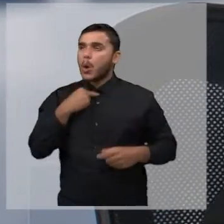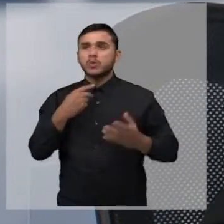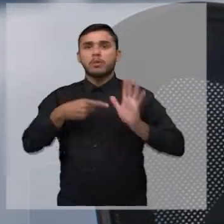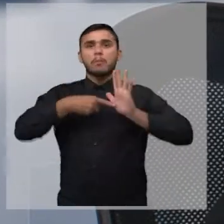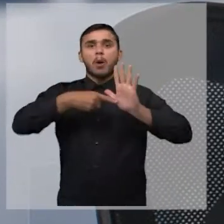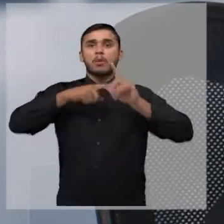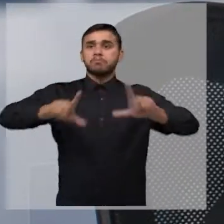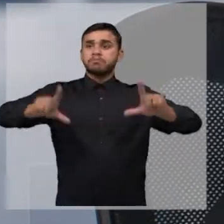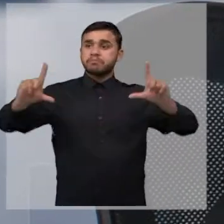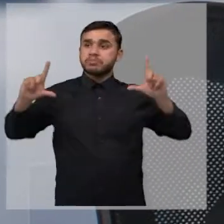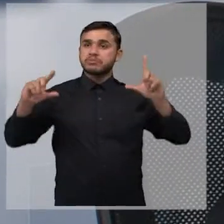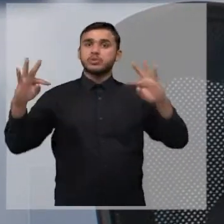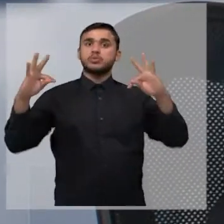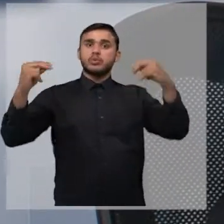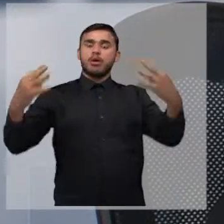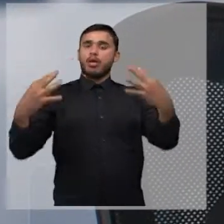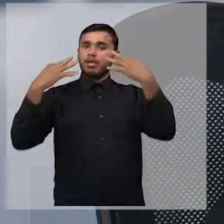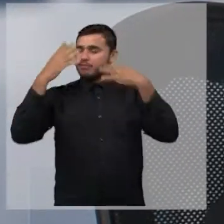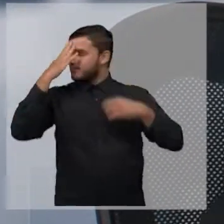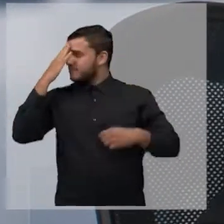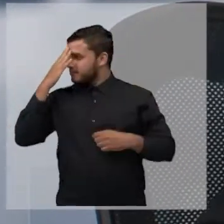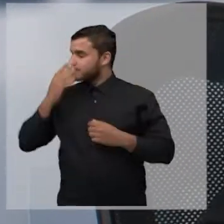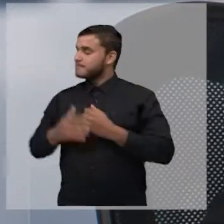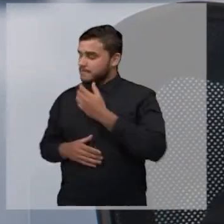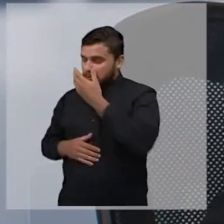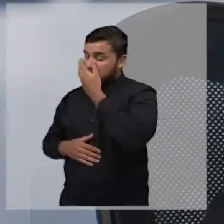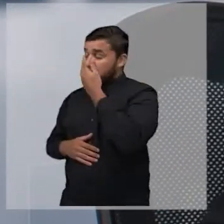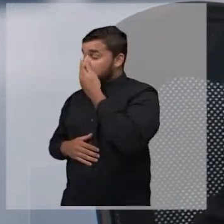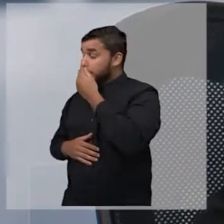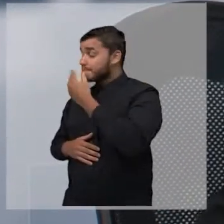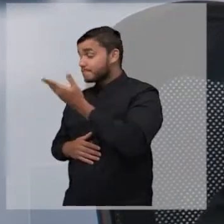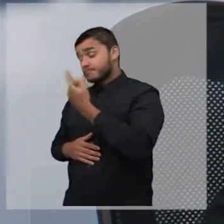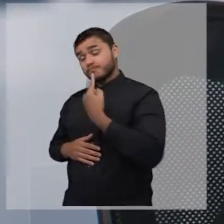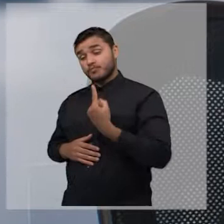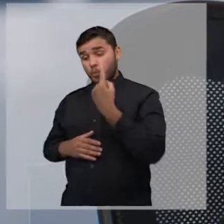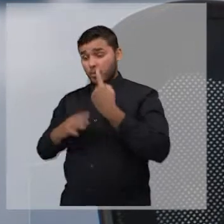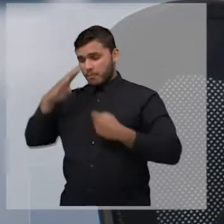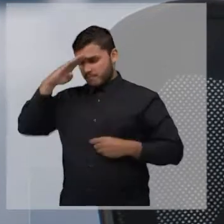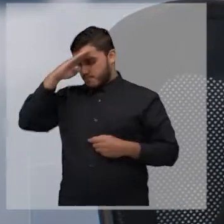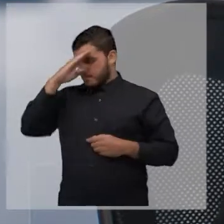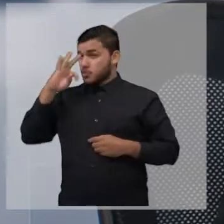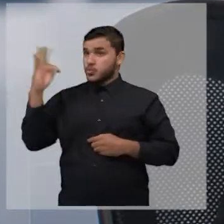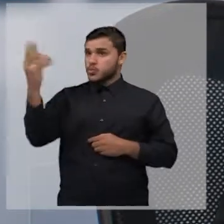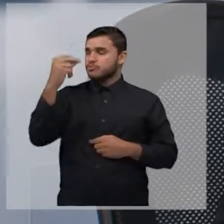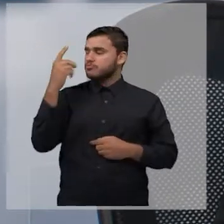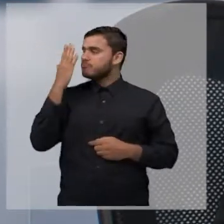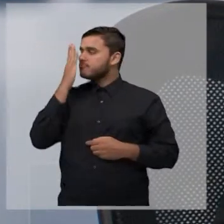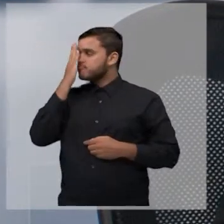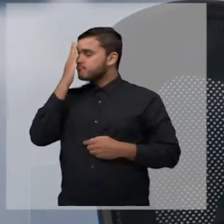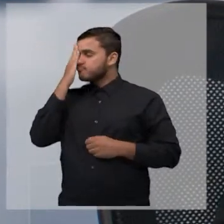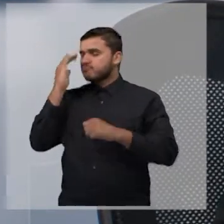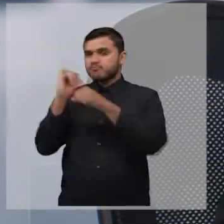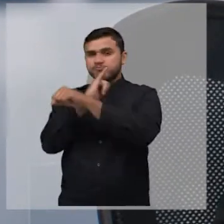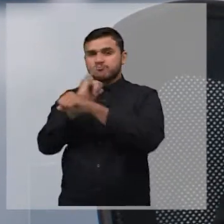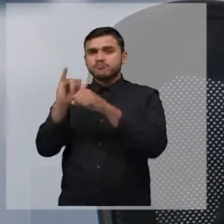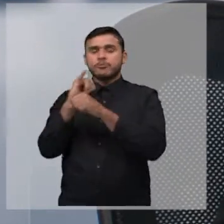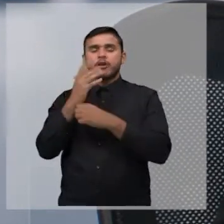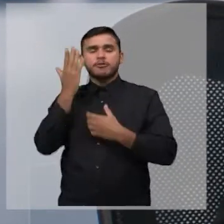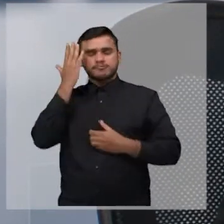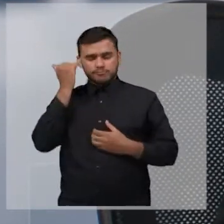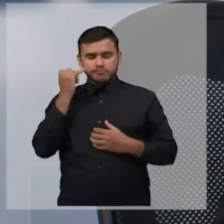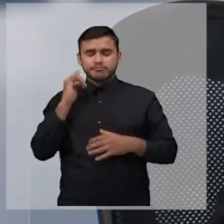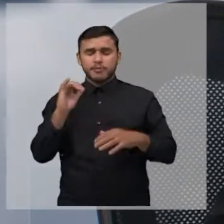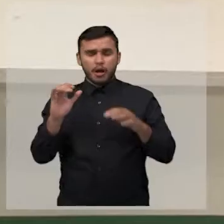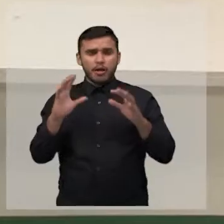parte de setores da sociedade civil e o Jair Messias Bolsonaro conseguiu catalisar isso muito bem. Está pegando a